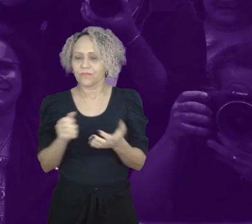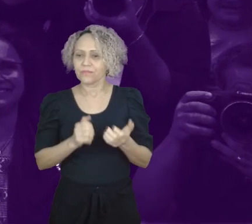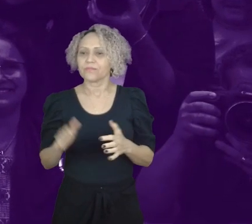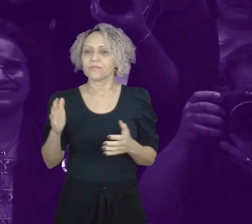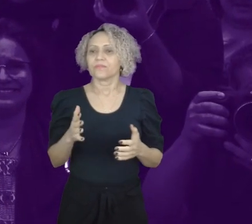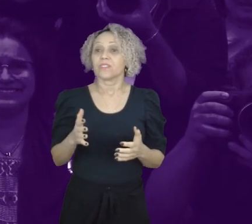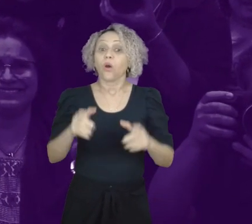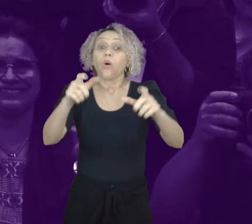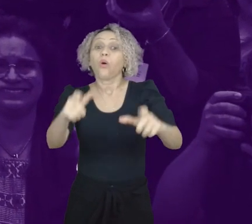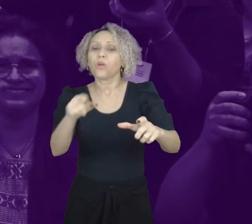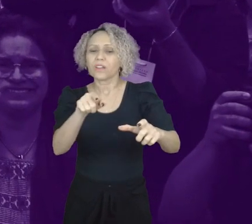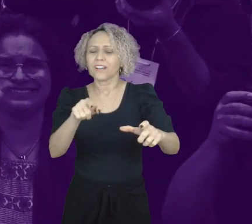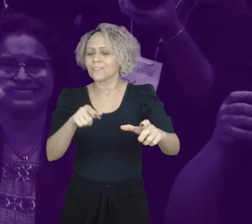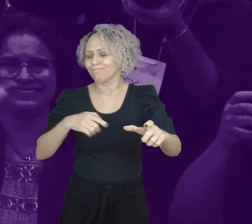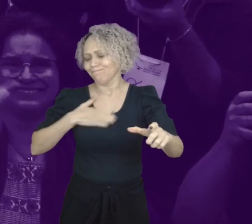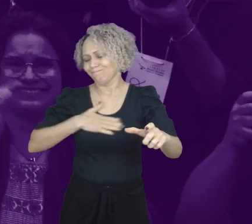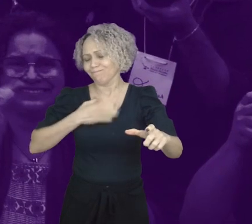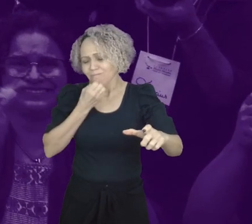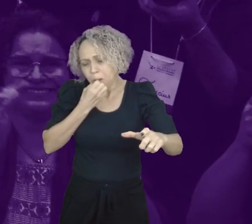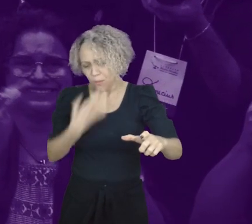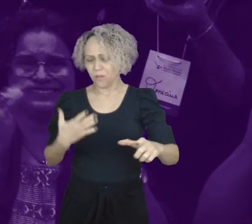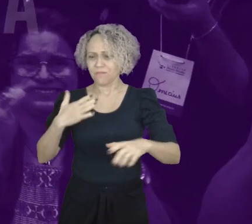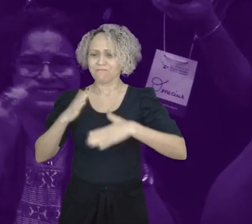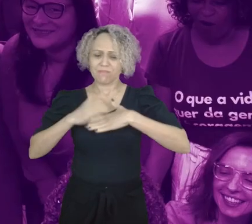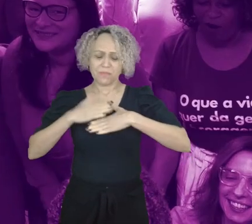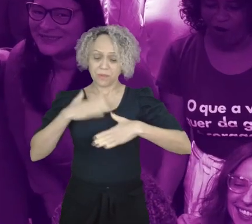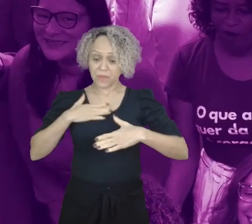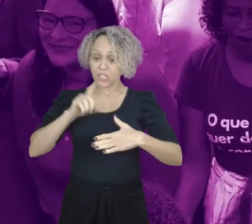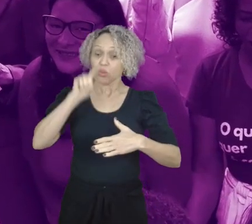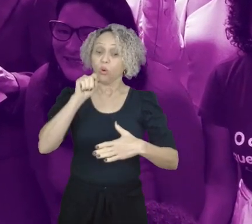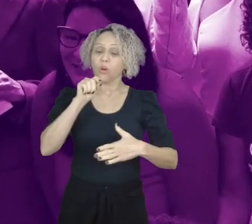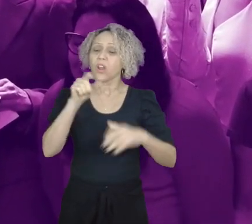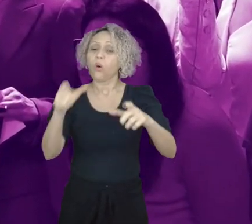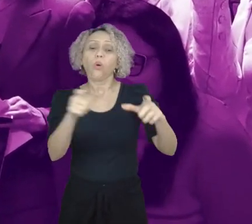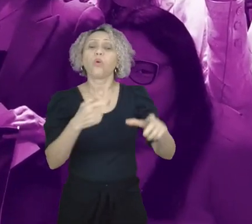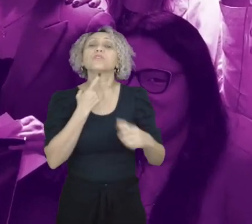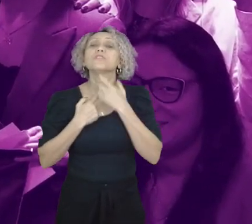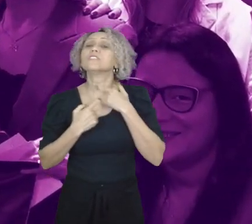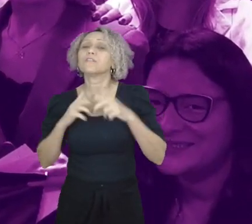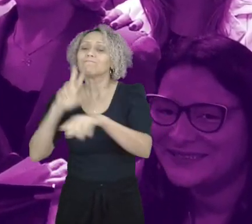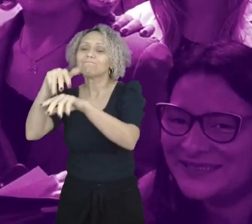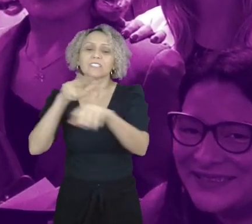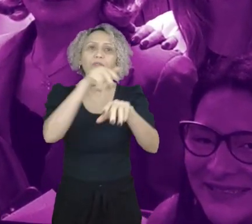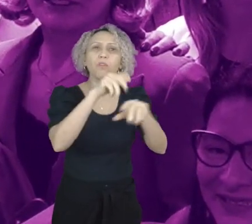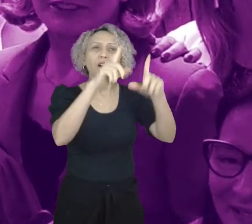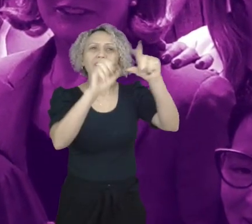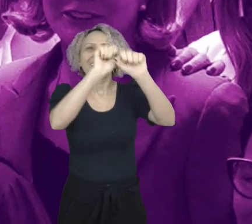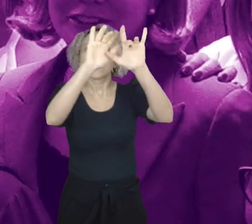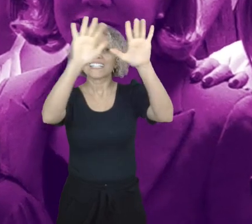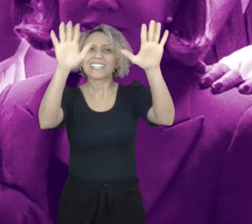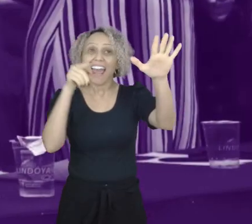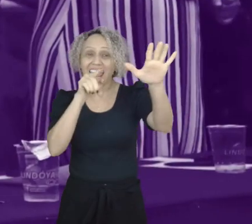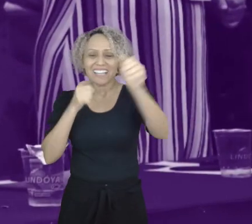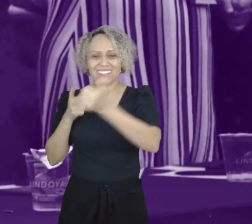O lugar que é bom pra mim é onde eu quiser estar. A estrela ainda brilha, ela é quem